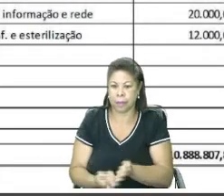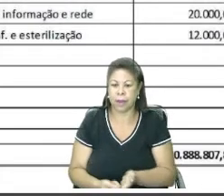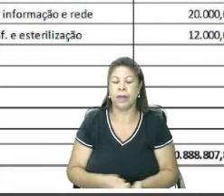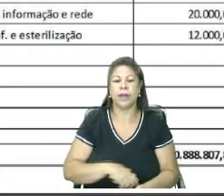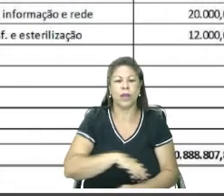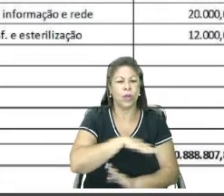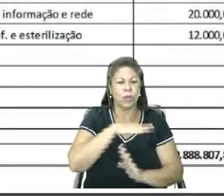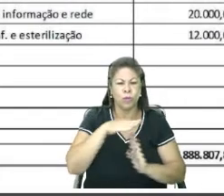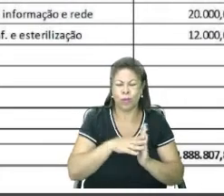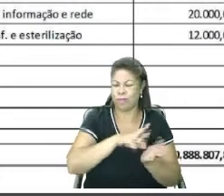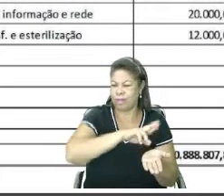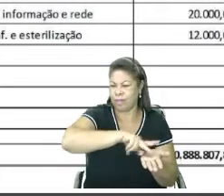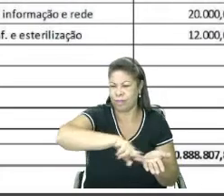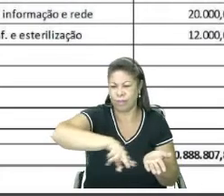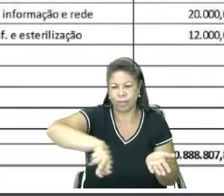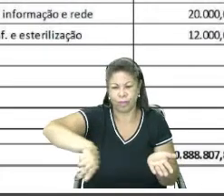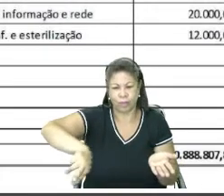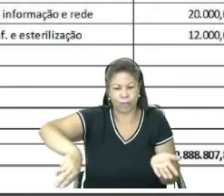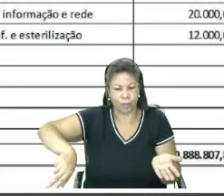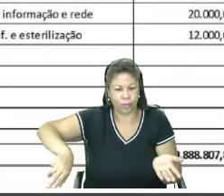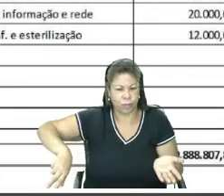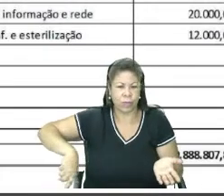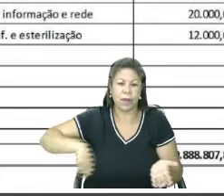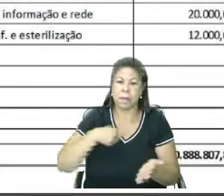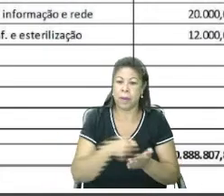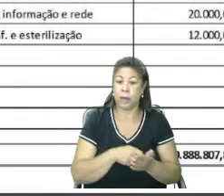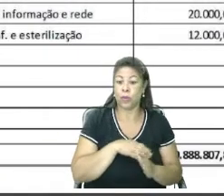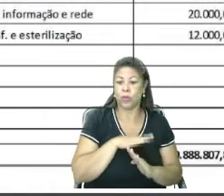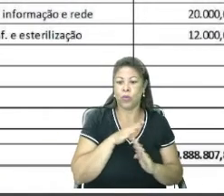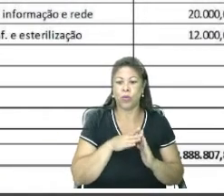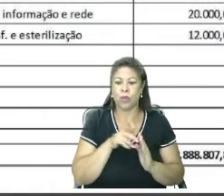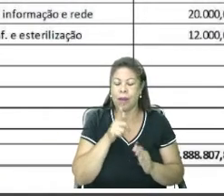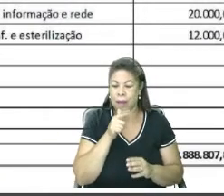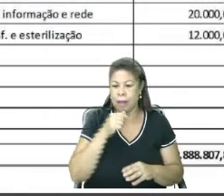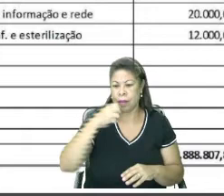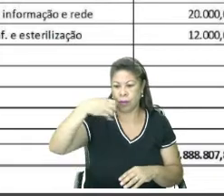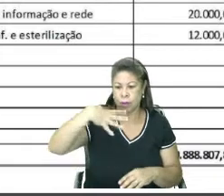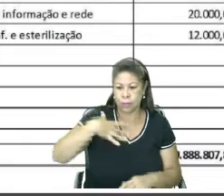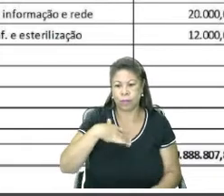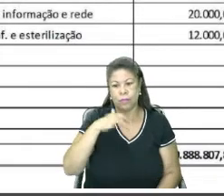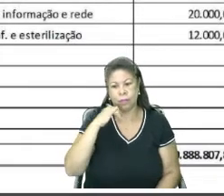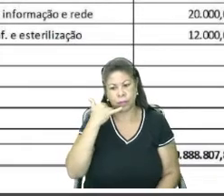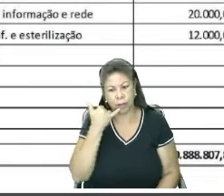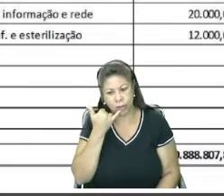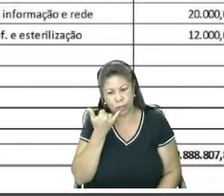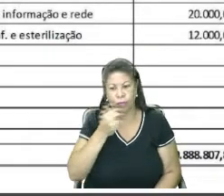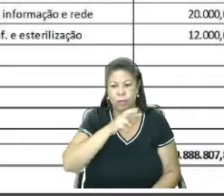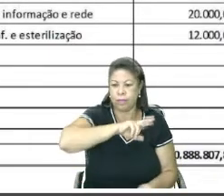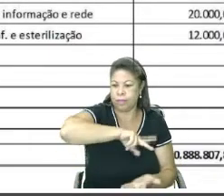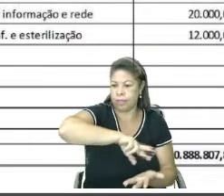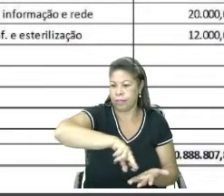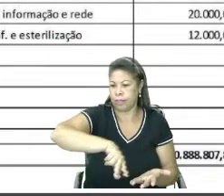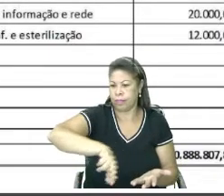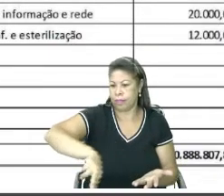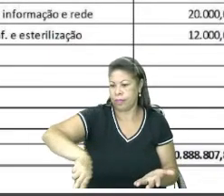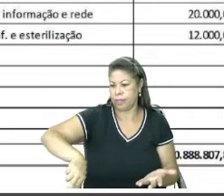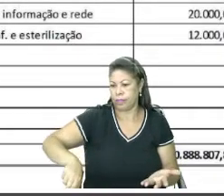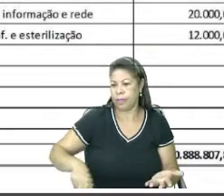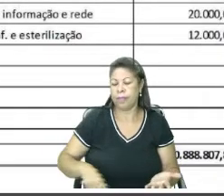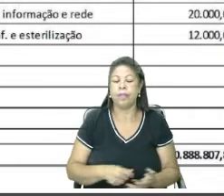diversos, despesas gerais também de água, luz, telefonia, e os outros contratos que são os contratos